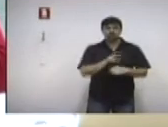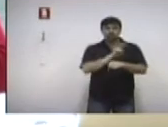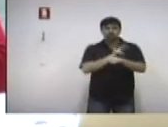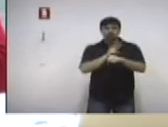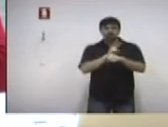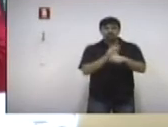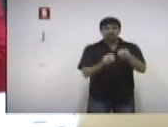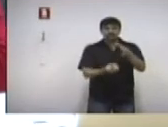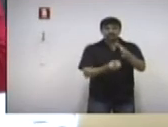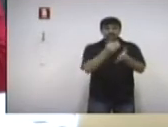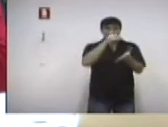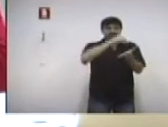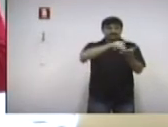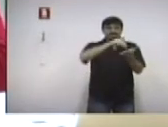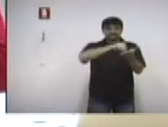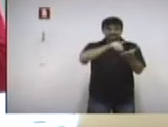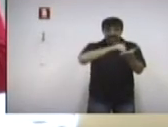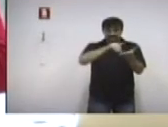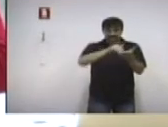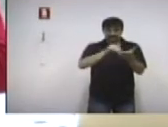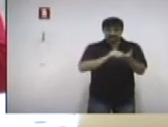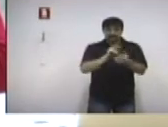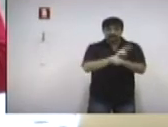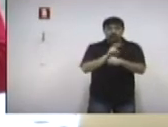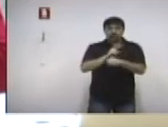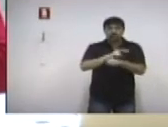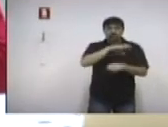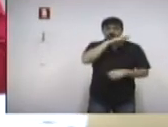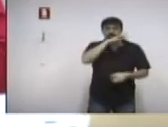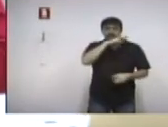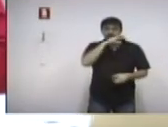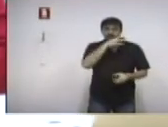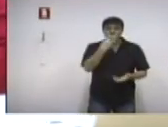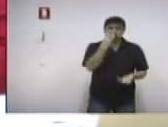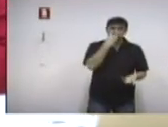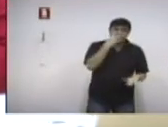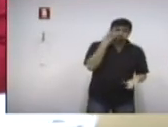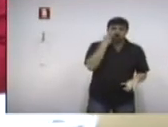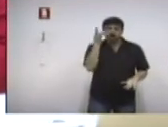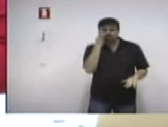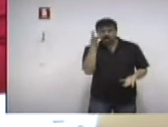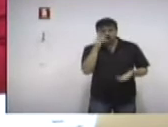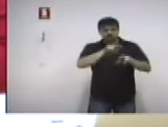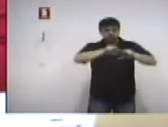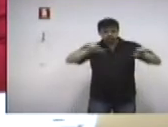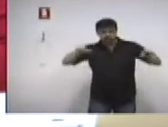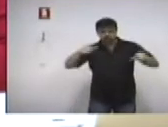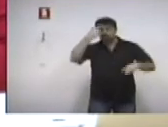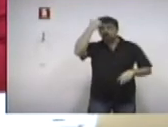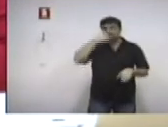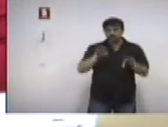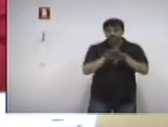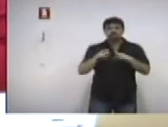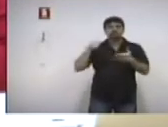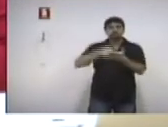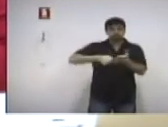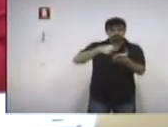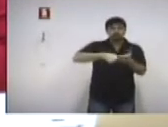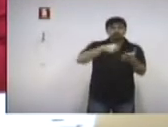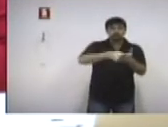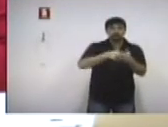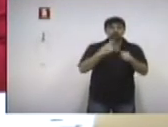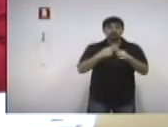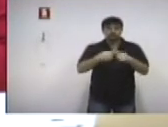criação da secretaria de defesa animal logo eu que sou uma defensora da causa animal também porque